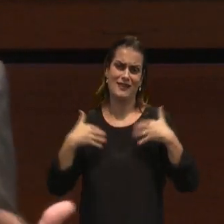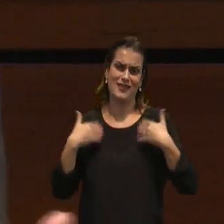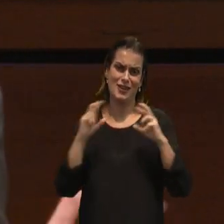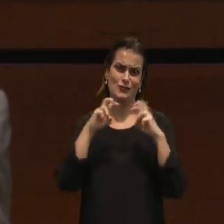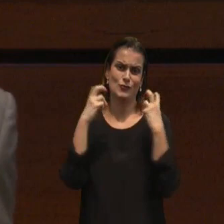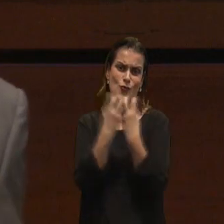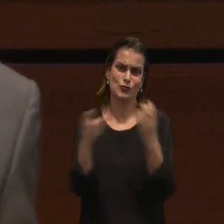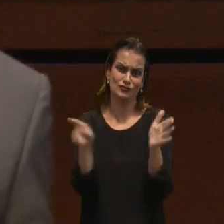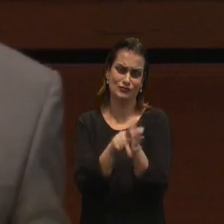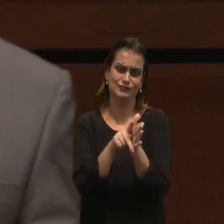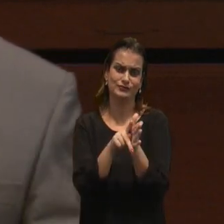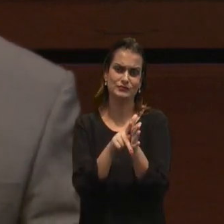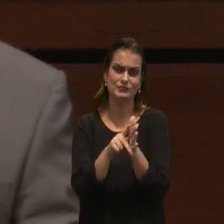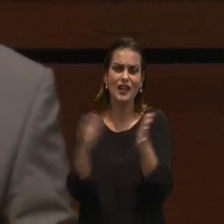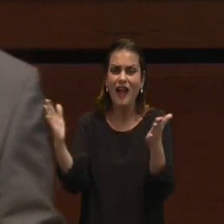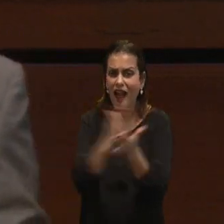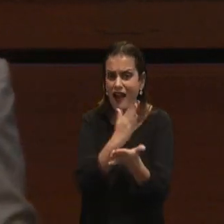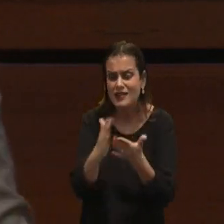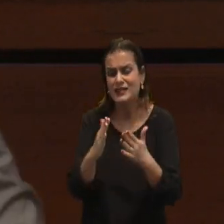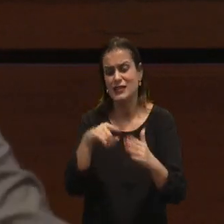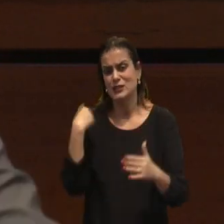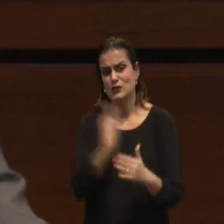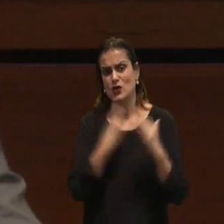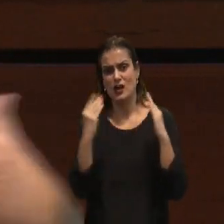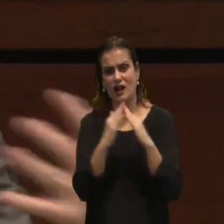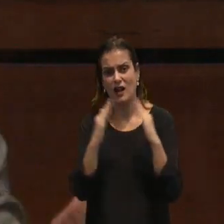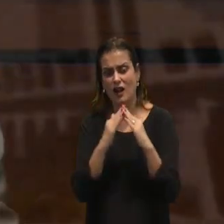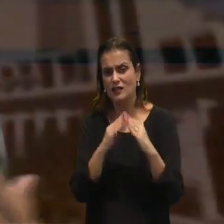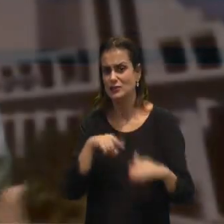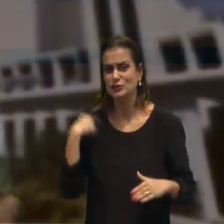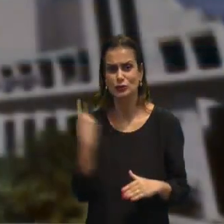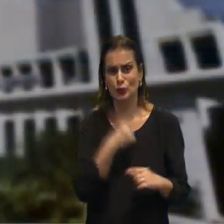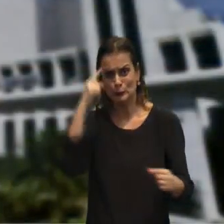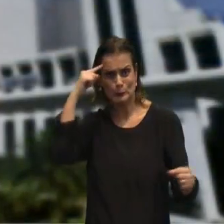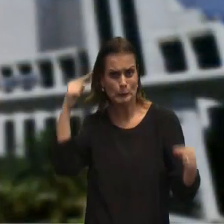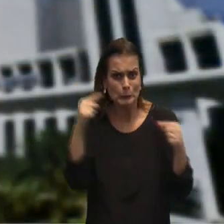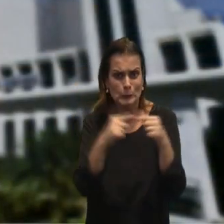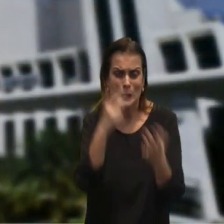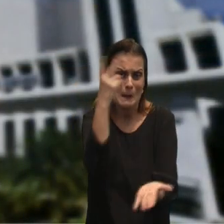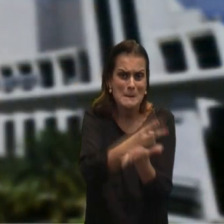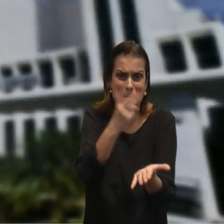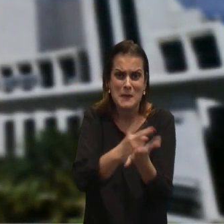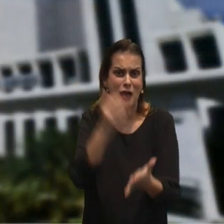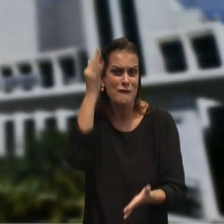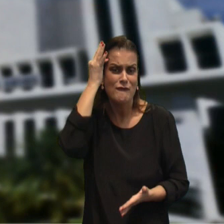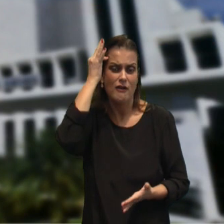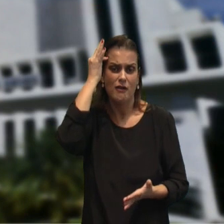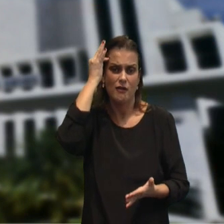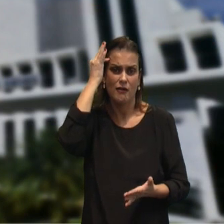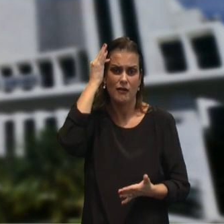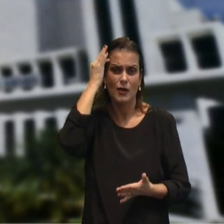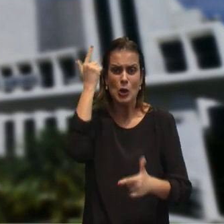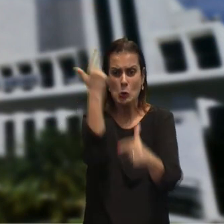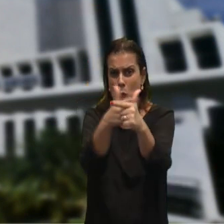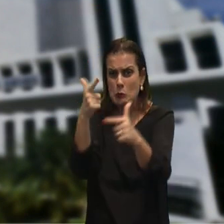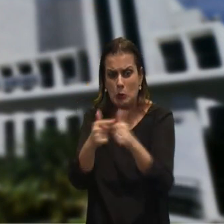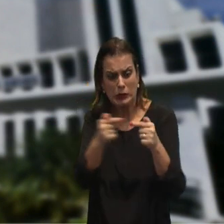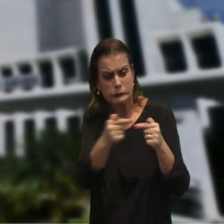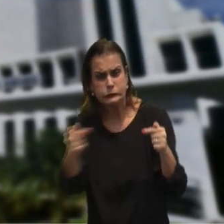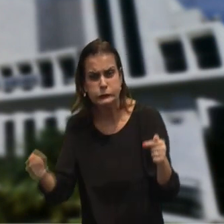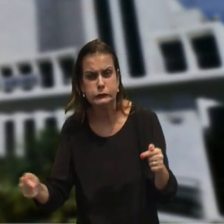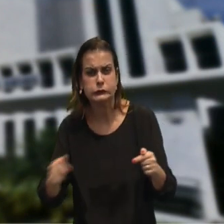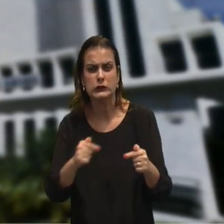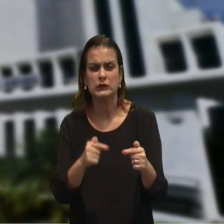Muitas vezes em nossa casa, em nosso lar, nós não comungamos da mesma fé. Os problemas da semana, eles